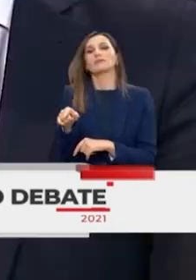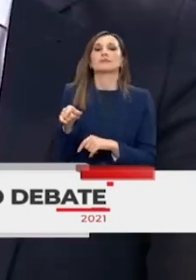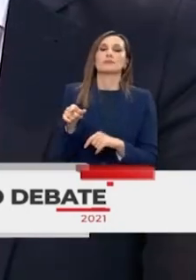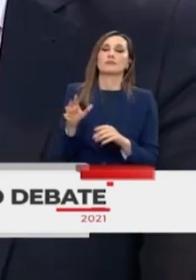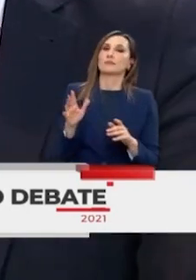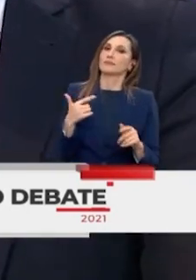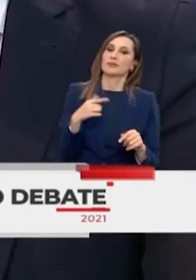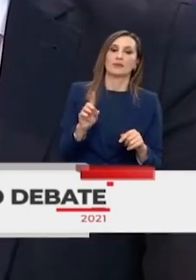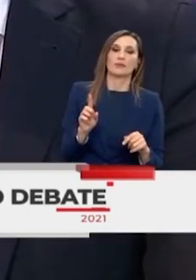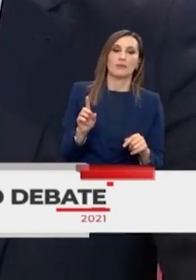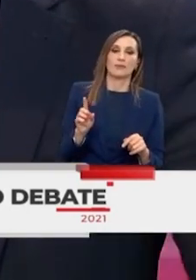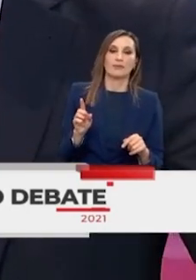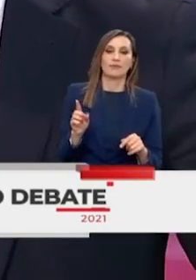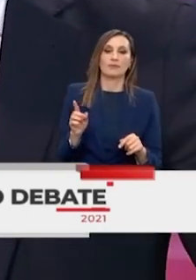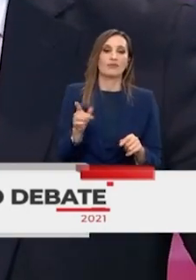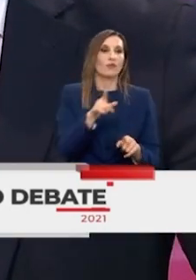estou foi a dizer-lhe...